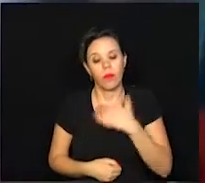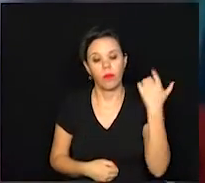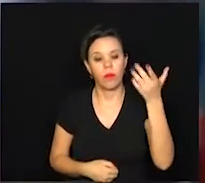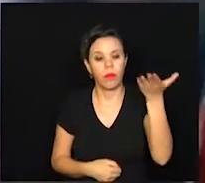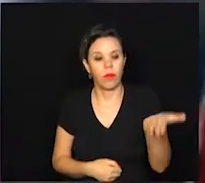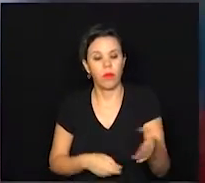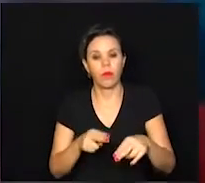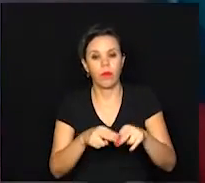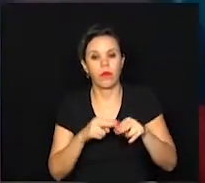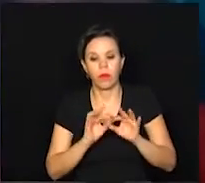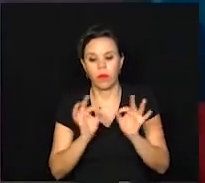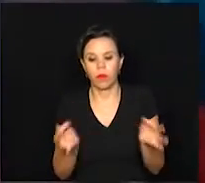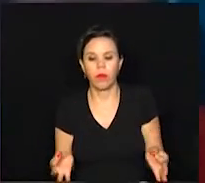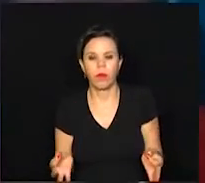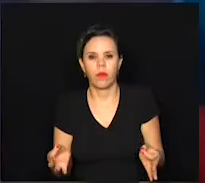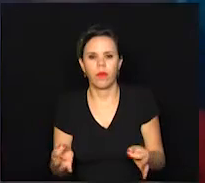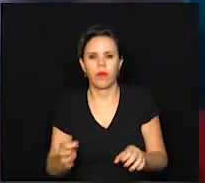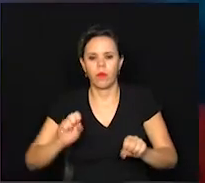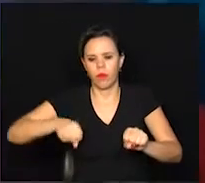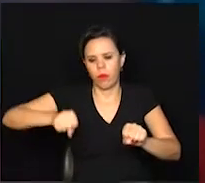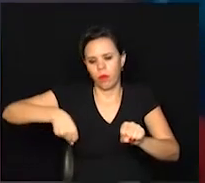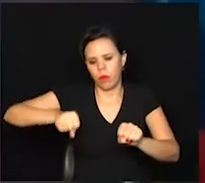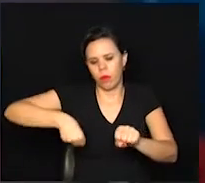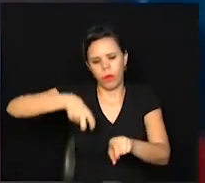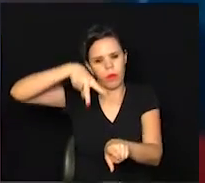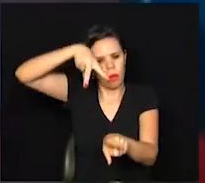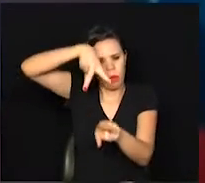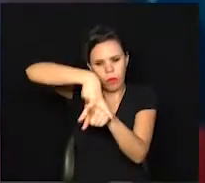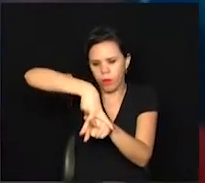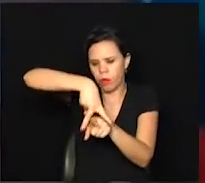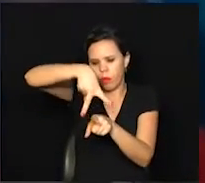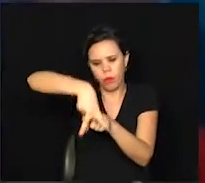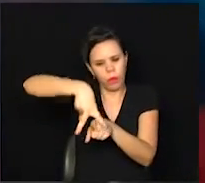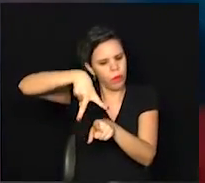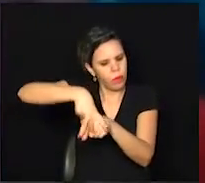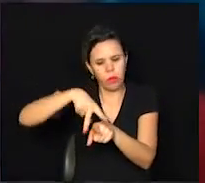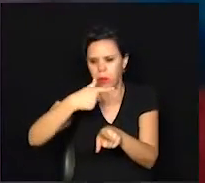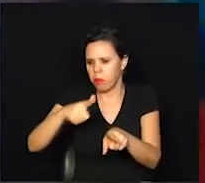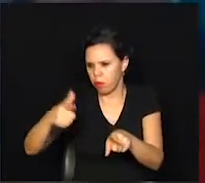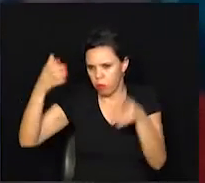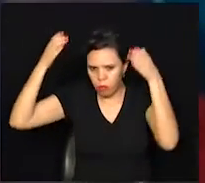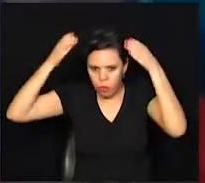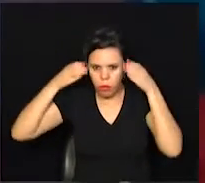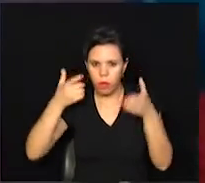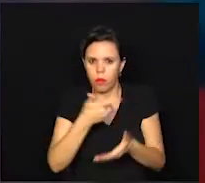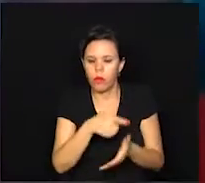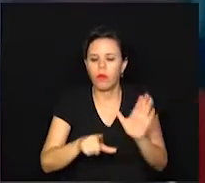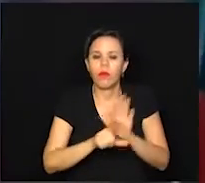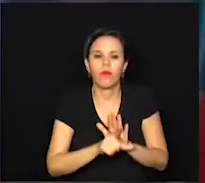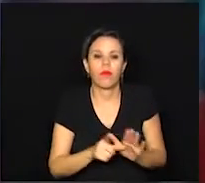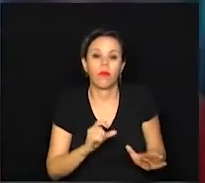porque estava andando na garupa de moto, não havia nenhuma ilegalidade, aliás,